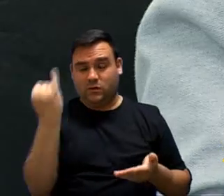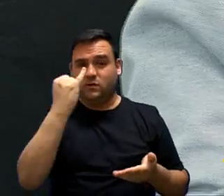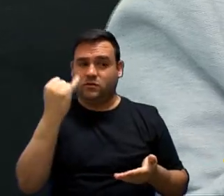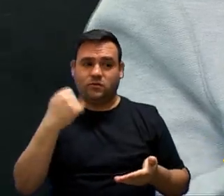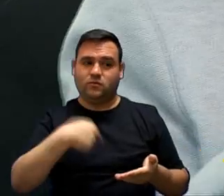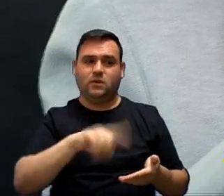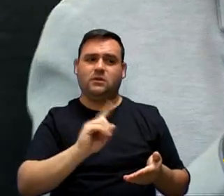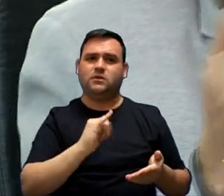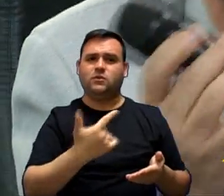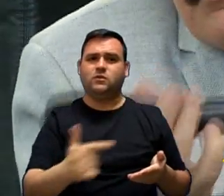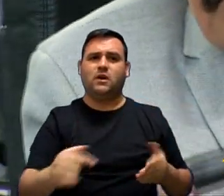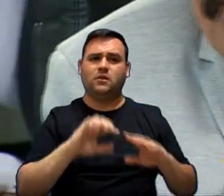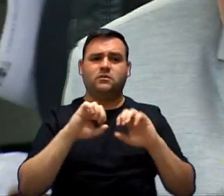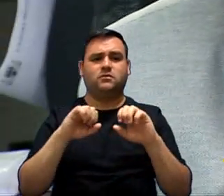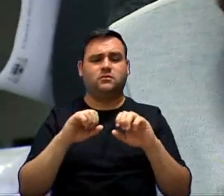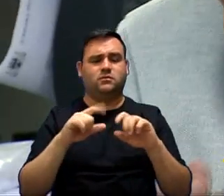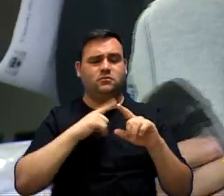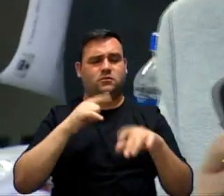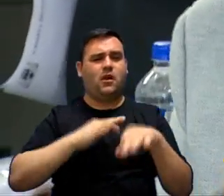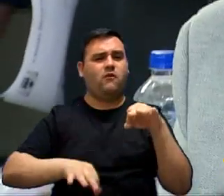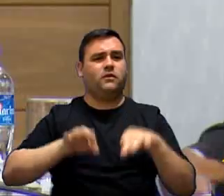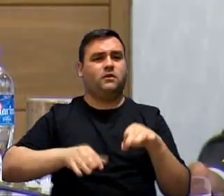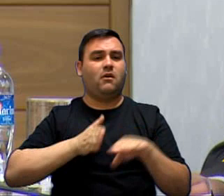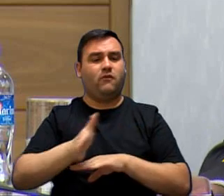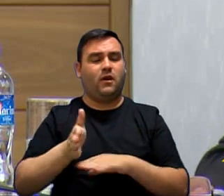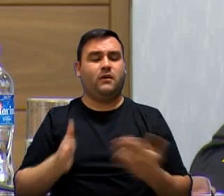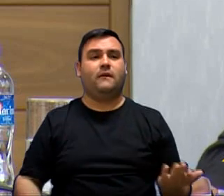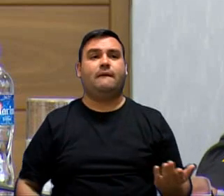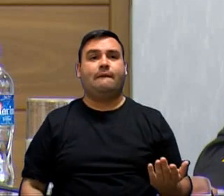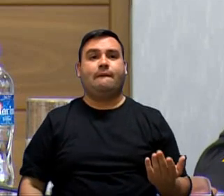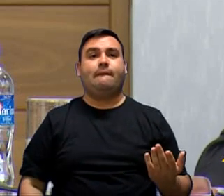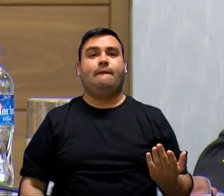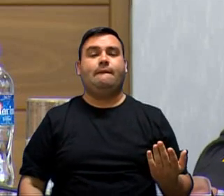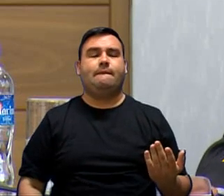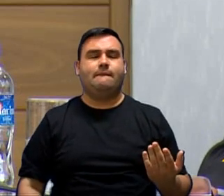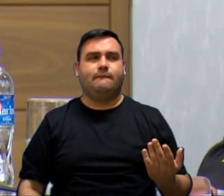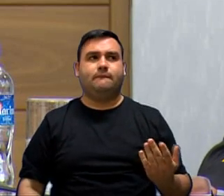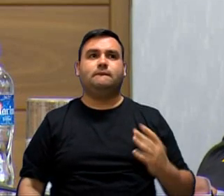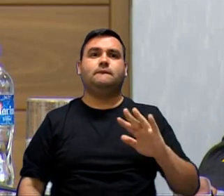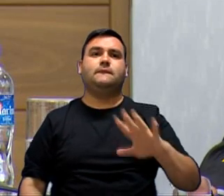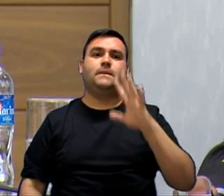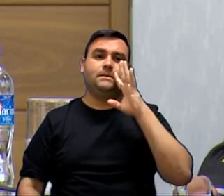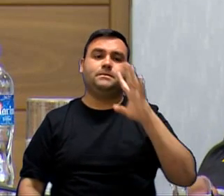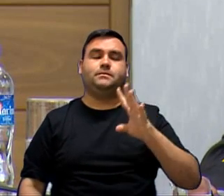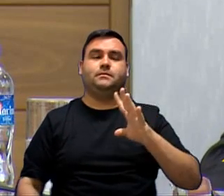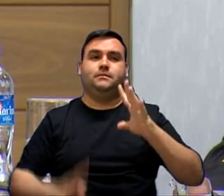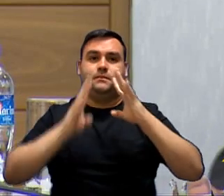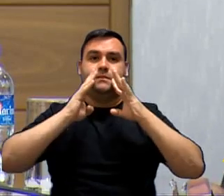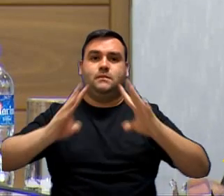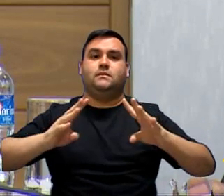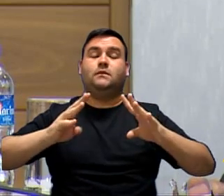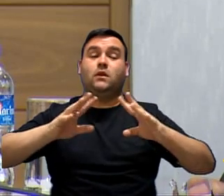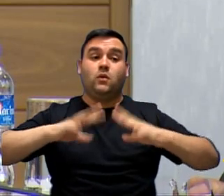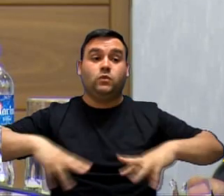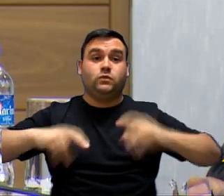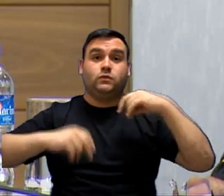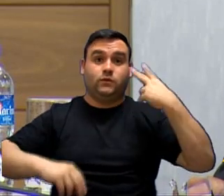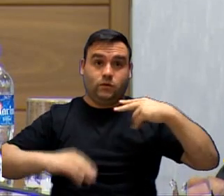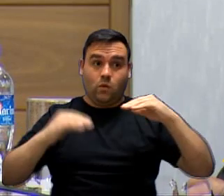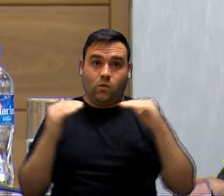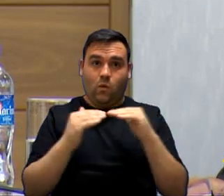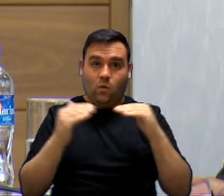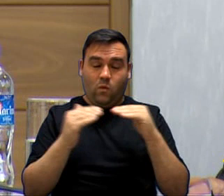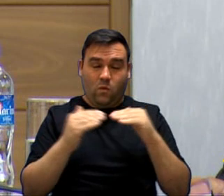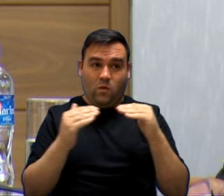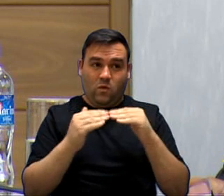no seminário. Então, os vereadores que concordam... Só atenção. Os vereadores que concordam com